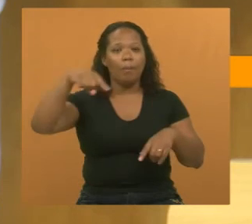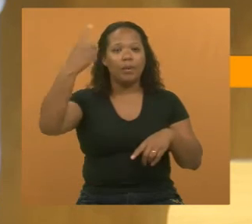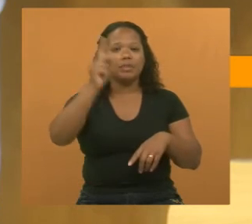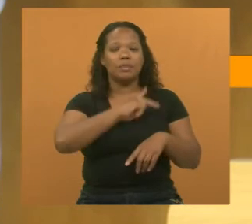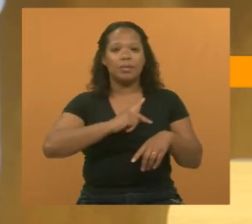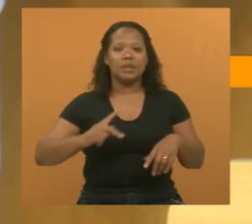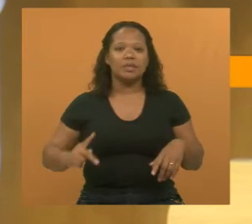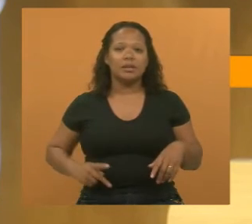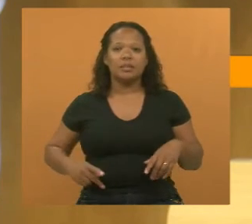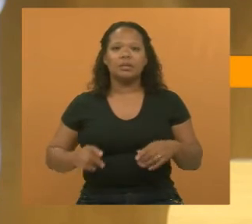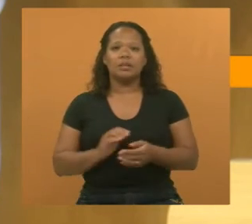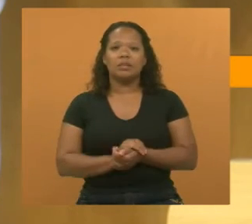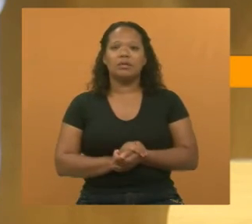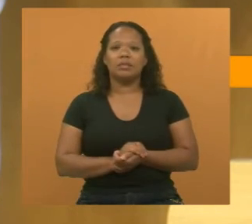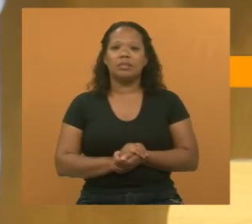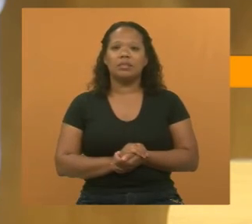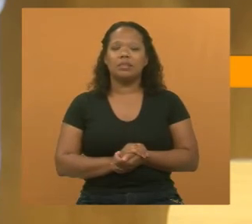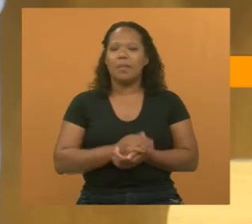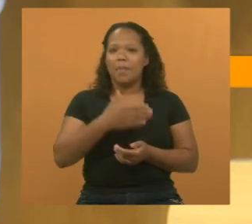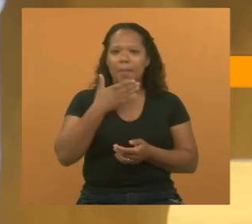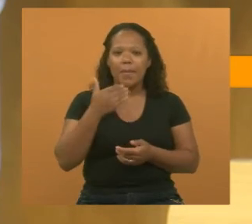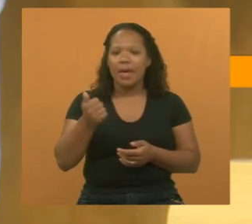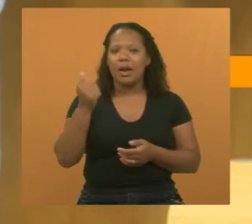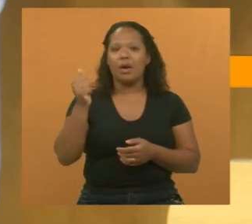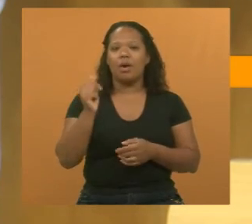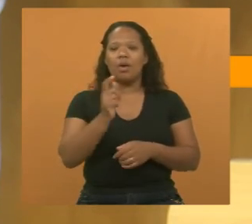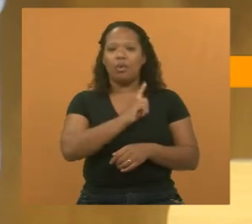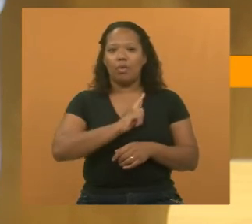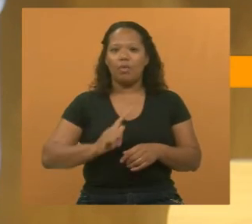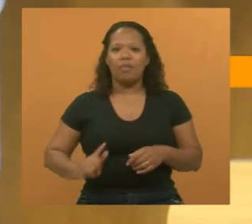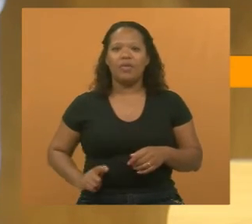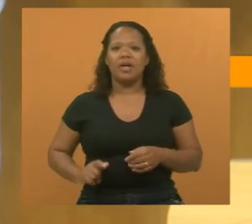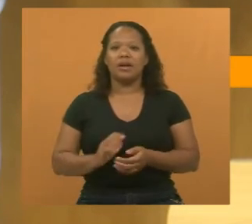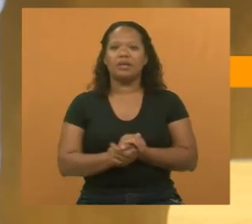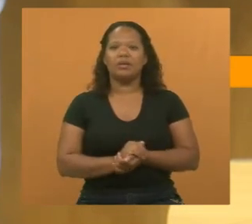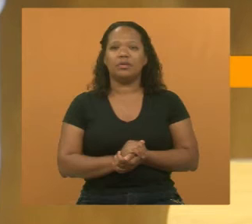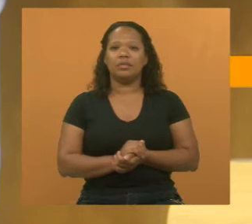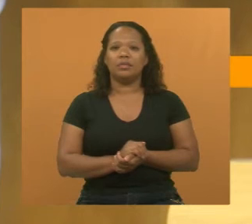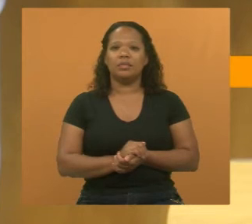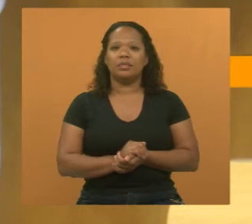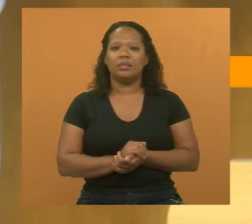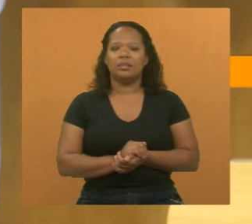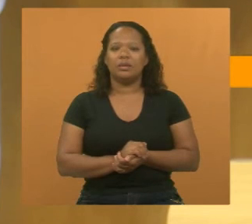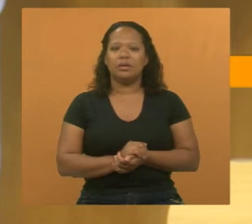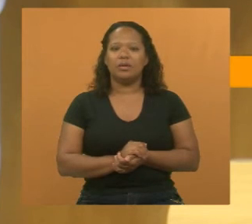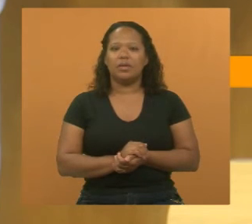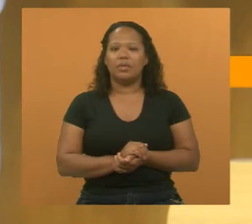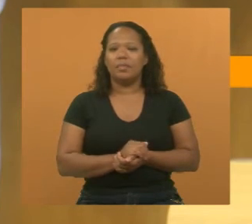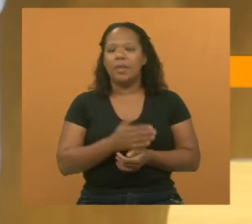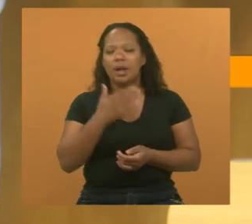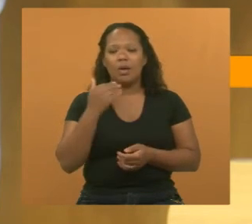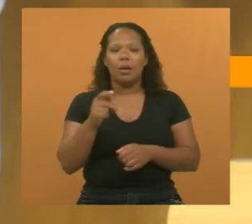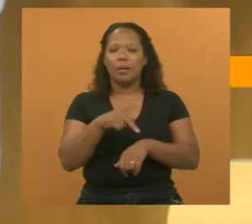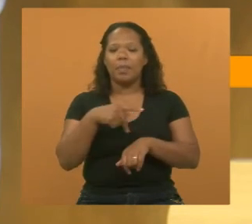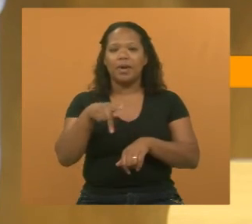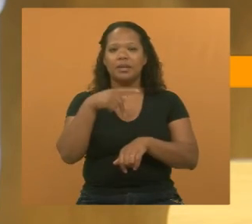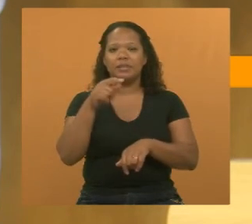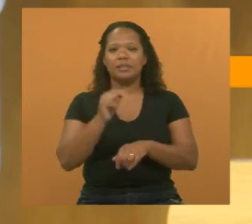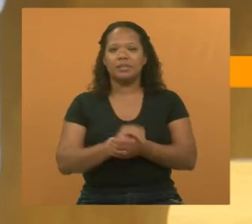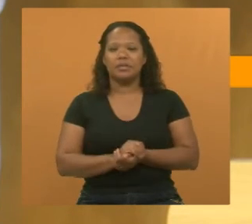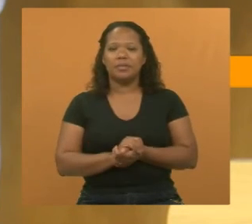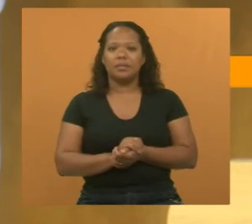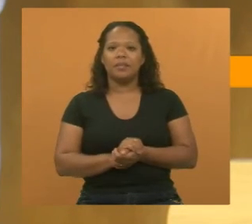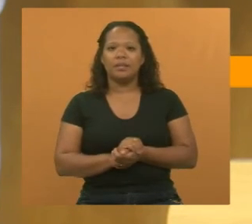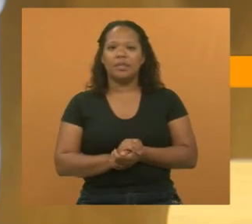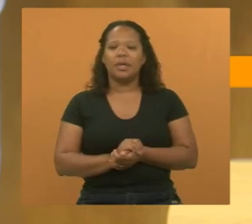possa implementar o seu programa de governo, distribuindo renda, melhorando a situação do nosso país. E por fim, eu quero pedir